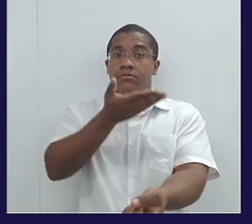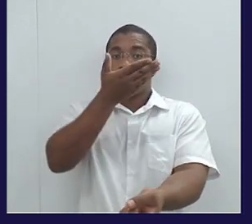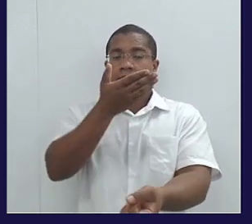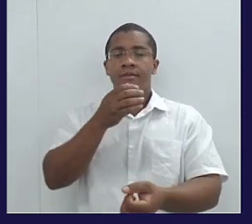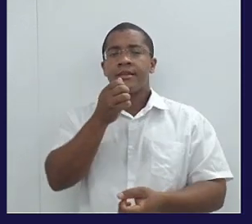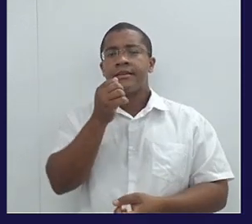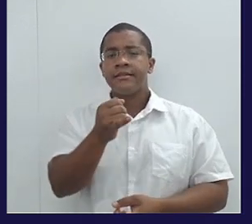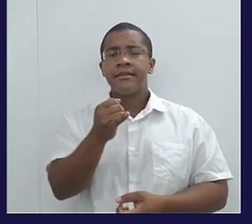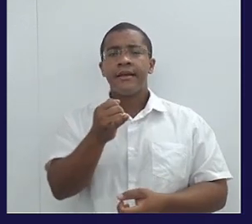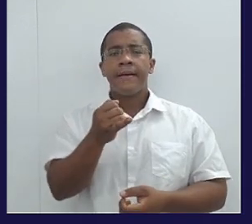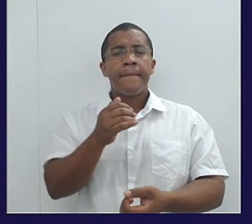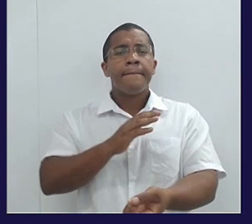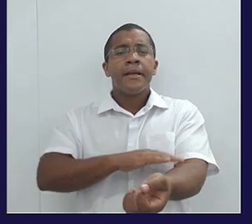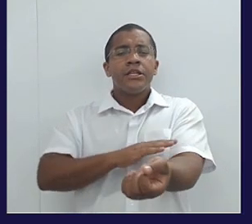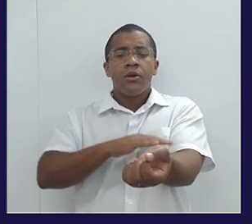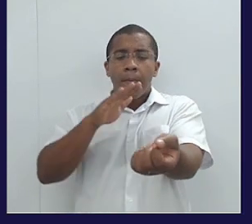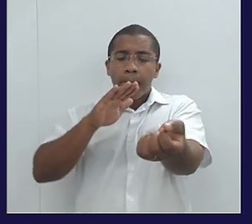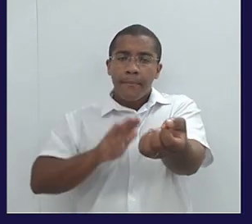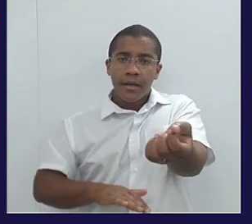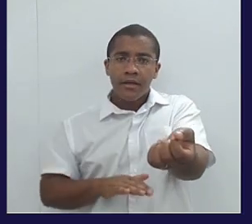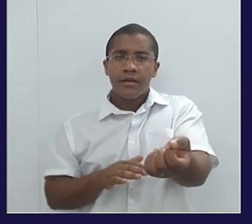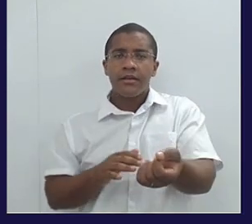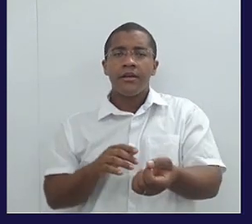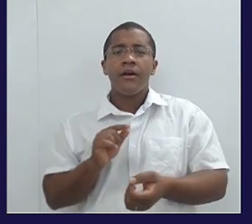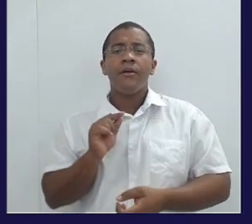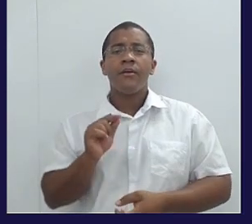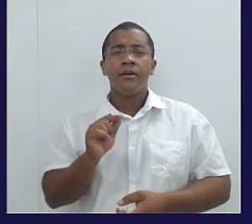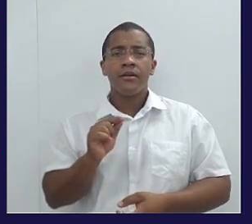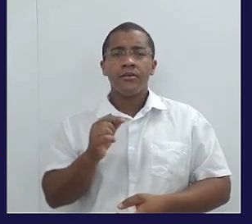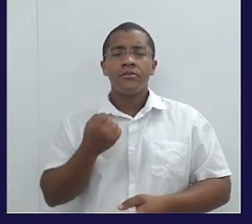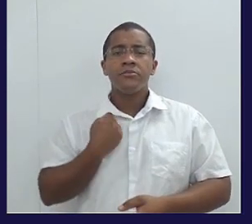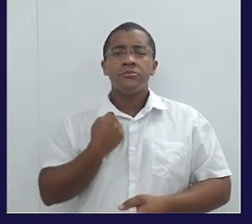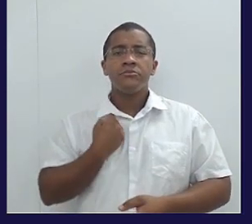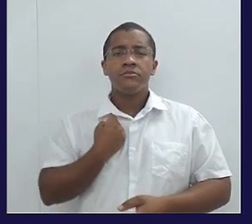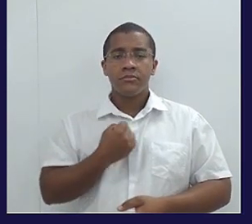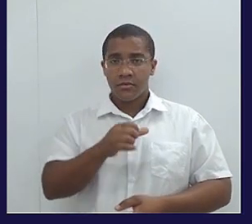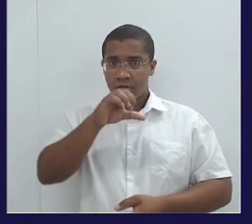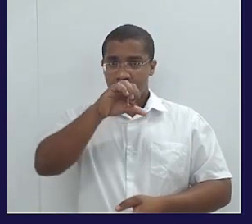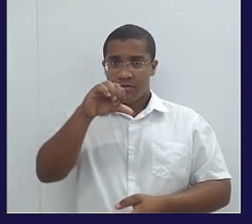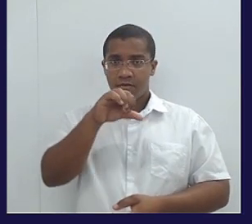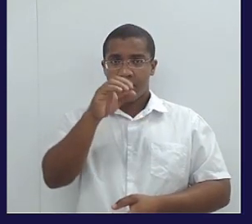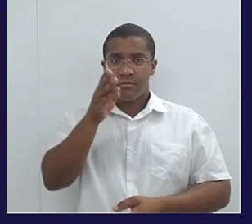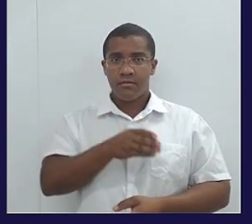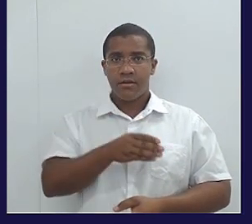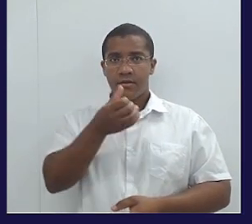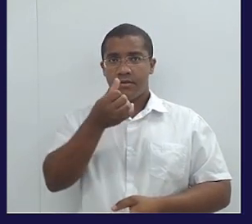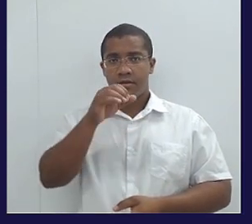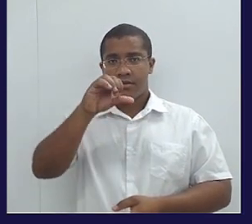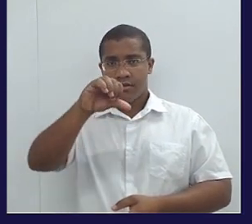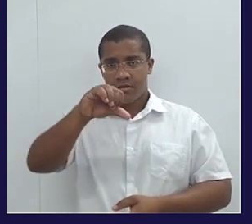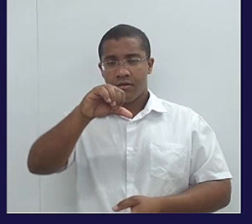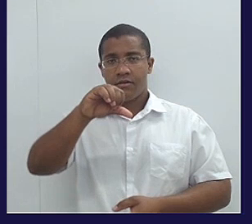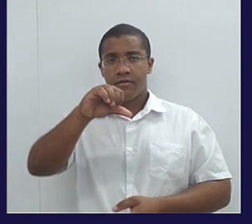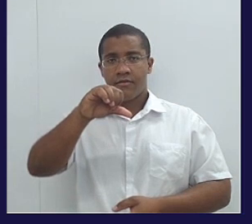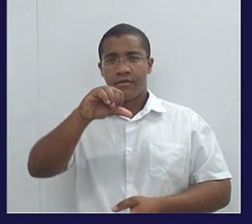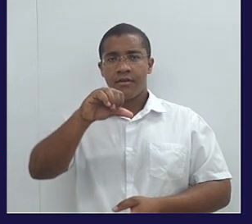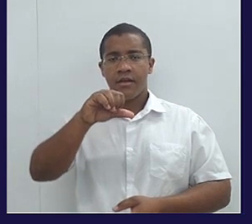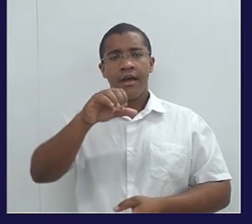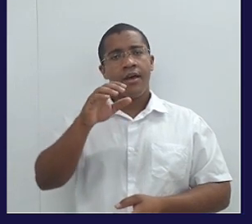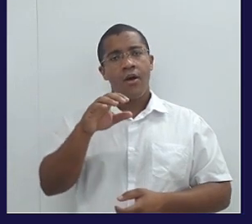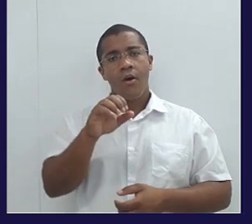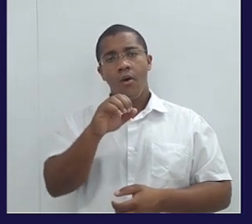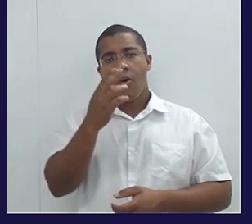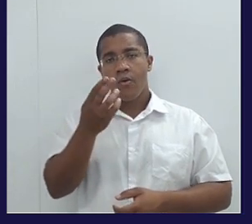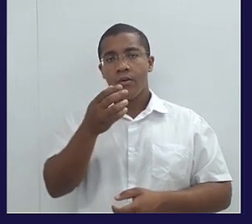alta. E se a pressão ela for baixa, né, ela vai ser o quê? 99 dividido por 69, que a gente